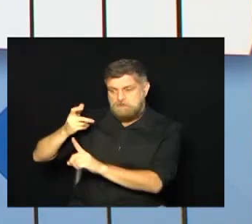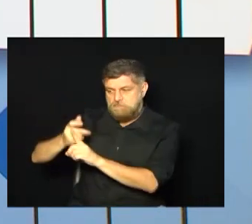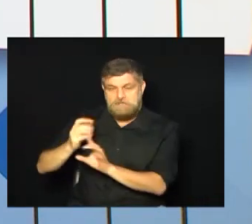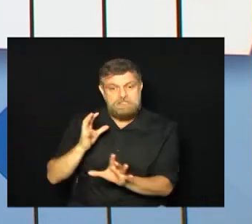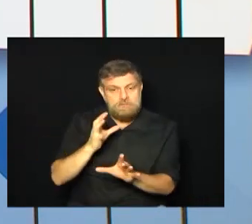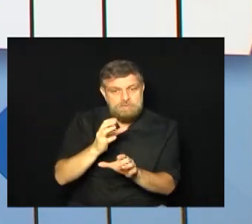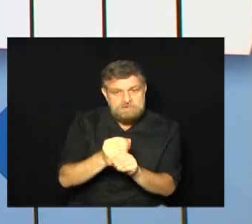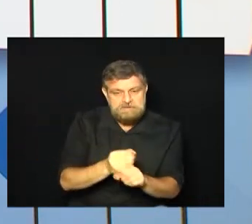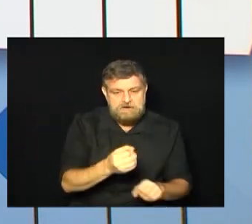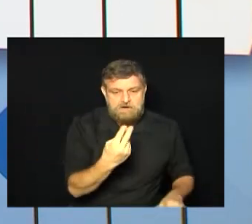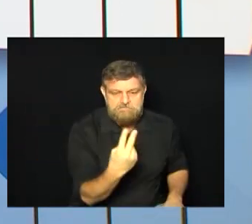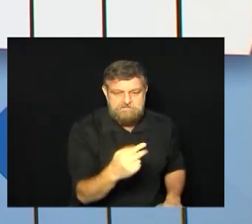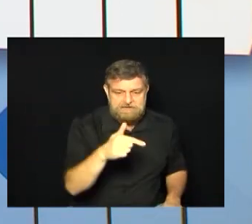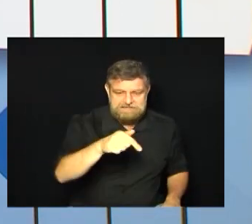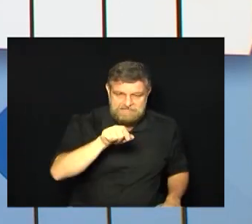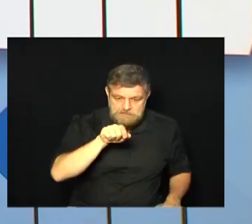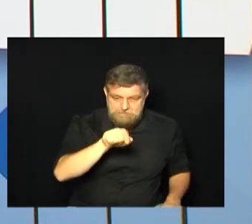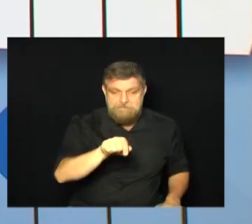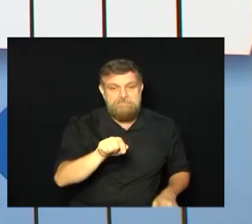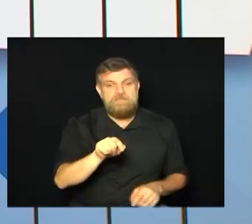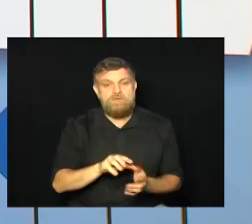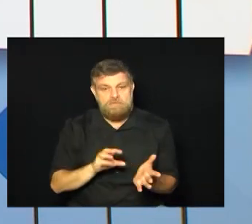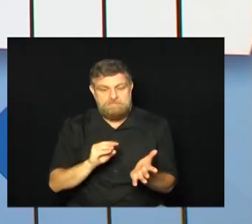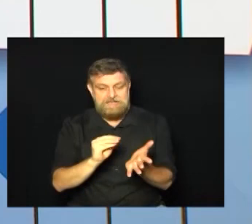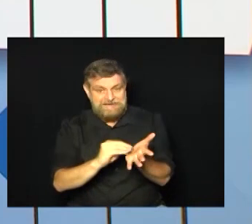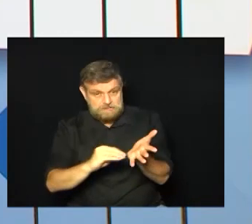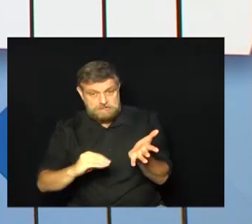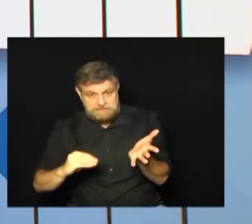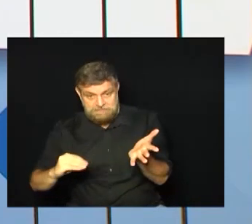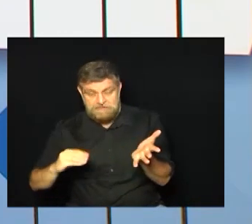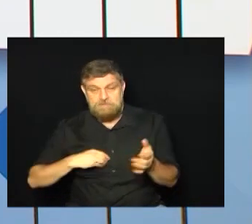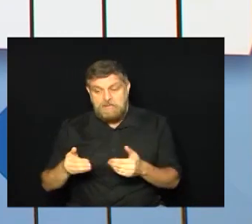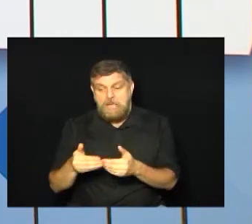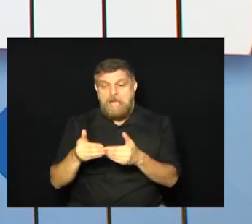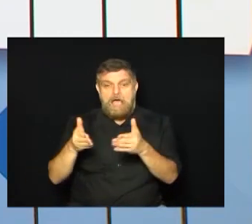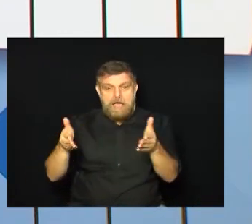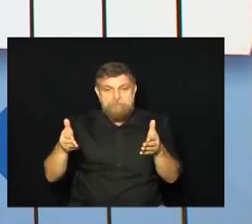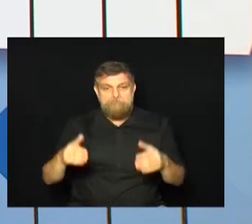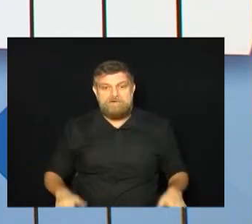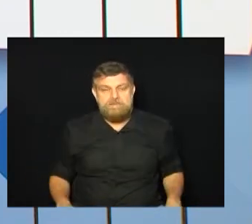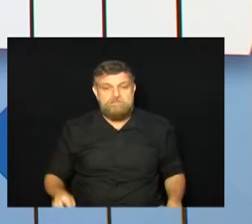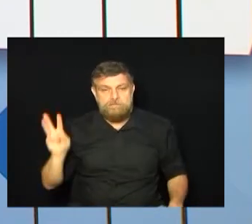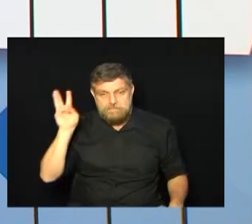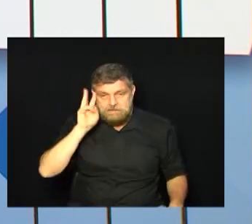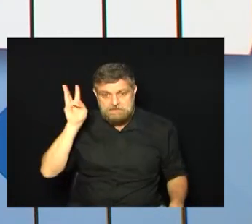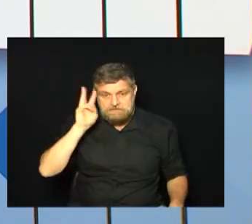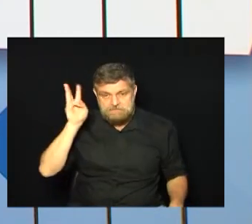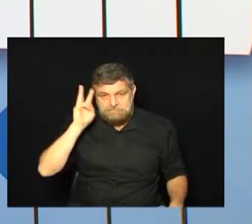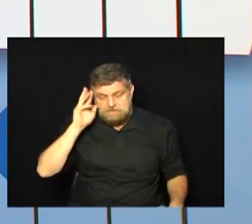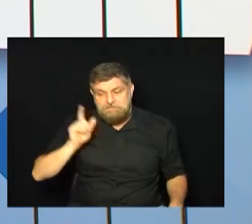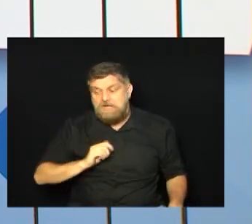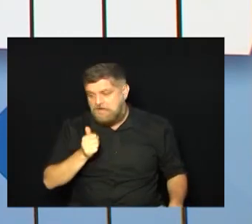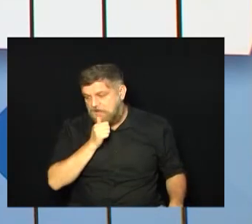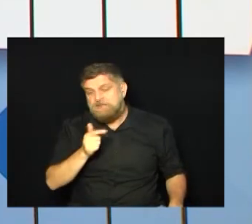temos 27 mil vagas. O agendamento foi aberto, então, nesta terça-feira, mas ainda está